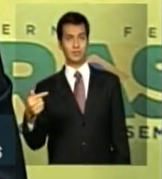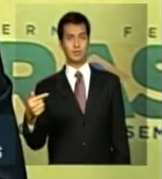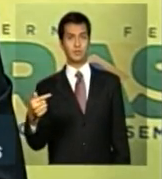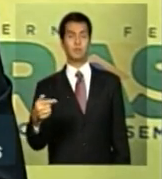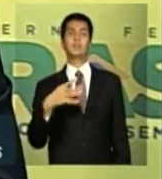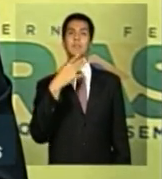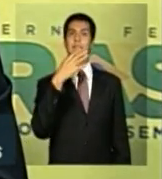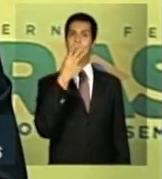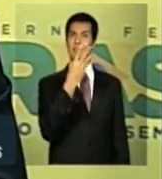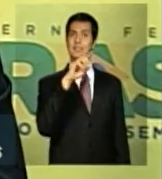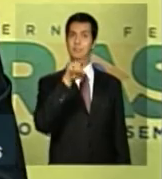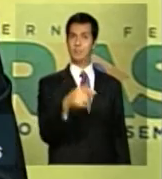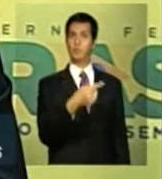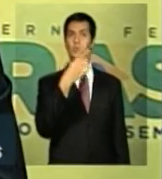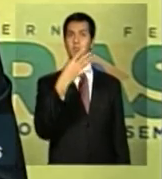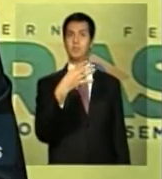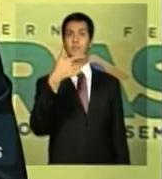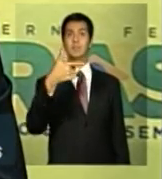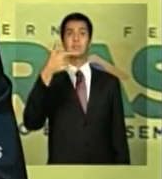Obras.